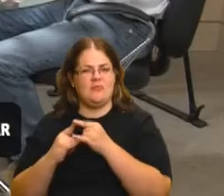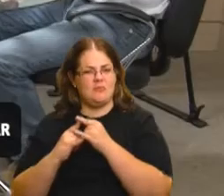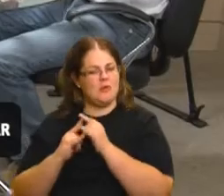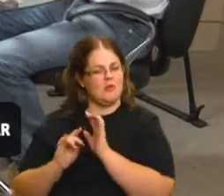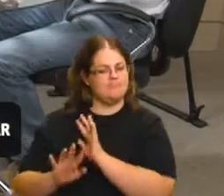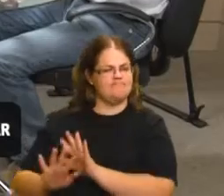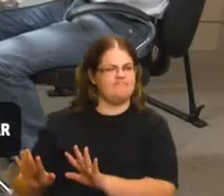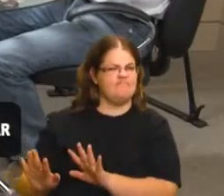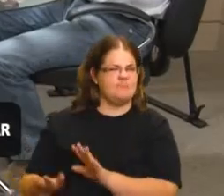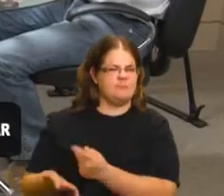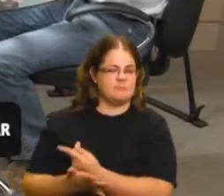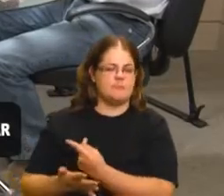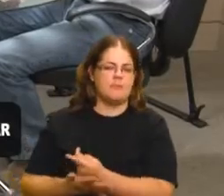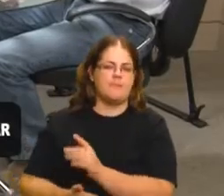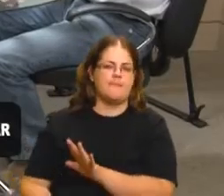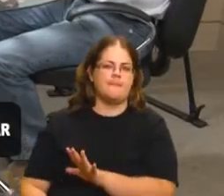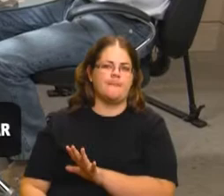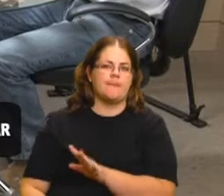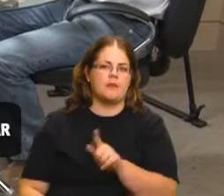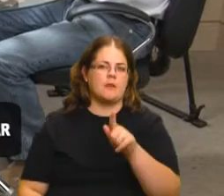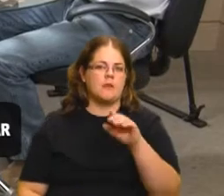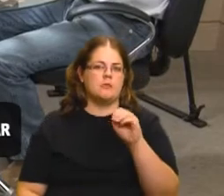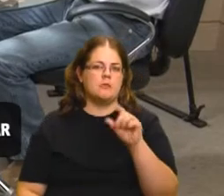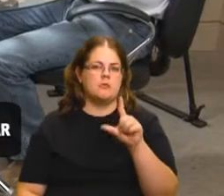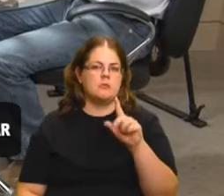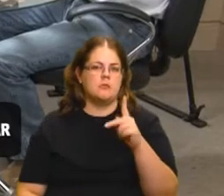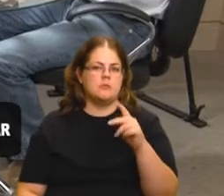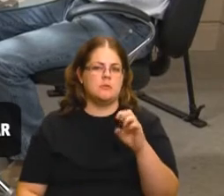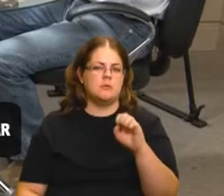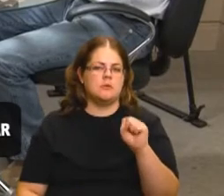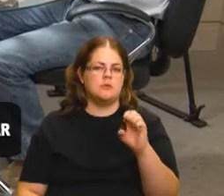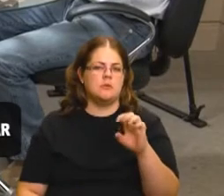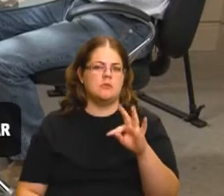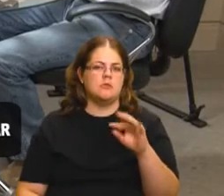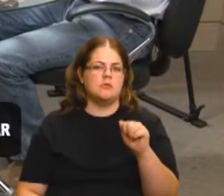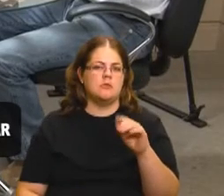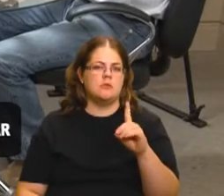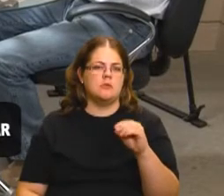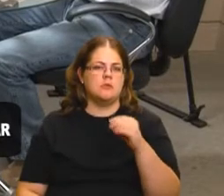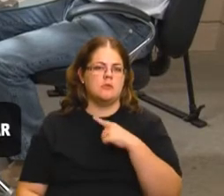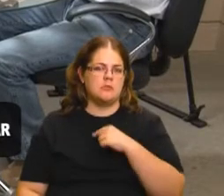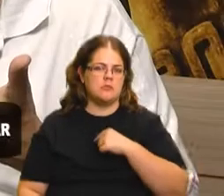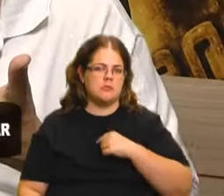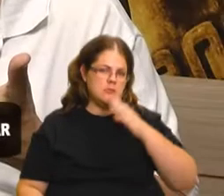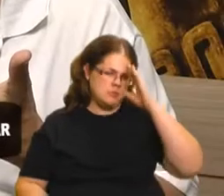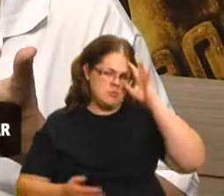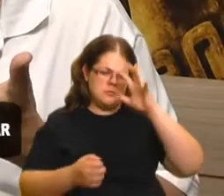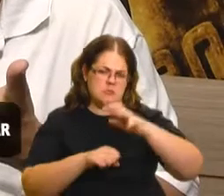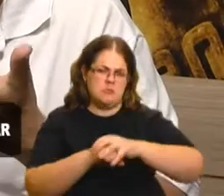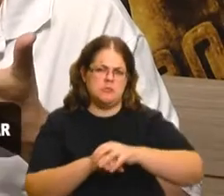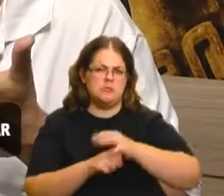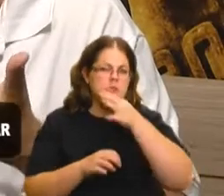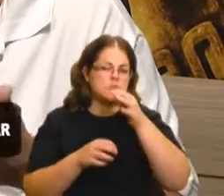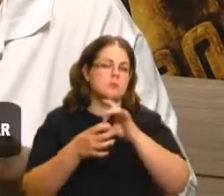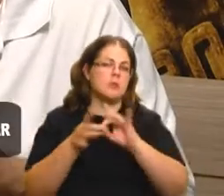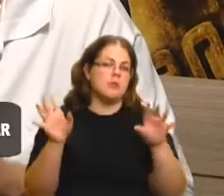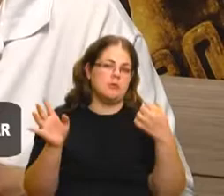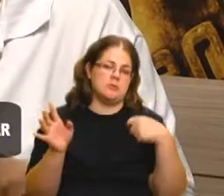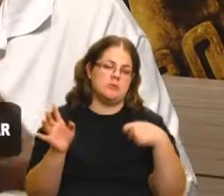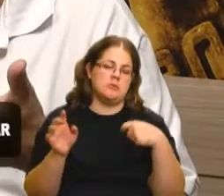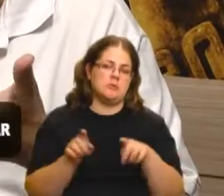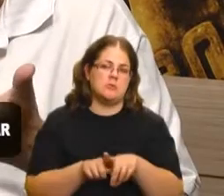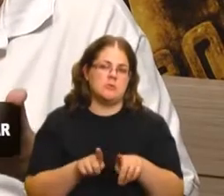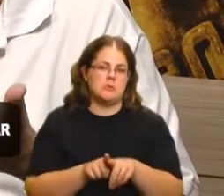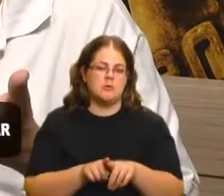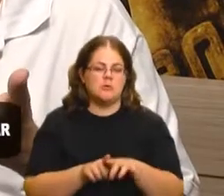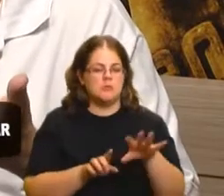retrógrados e muito pouco informados. É um golpe de Estado, é chamado de revolução democrática, e era justo o oposto, era um